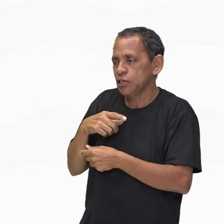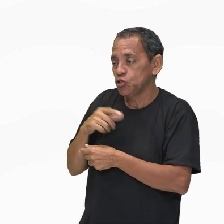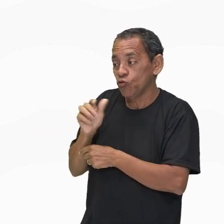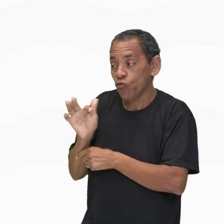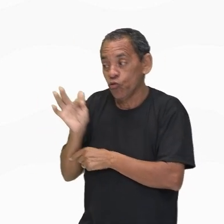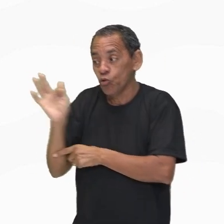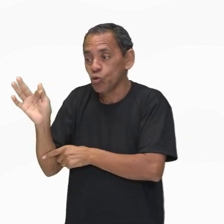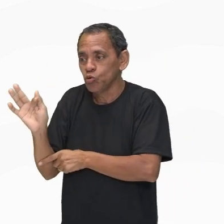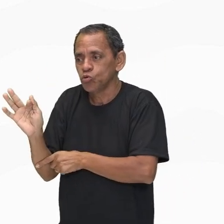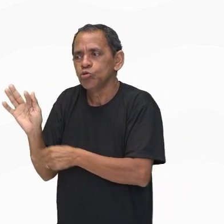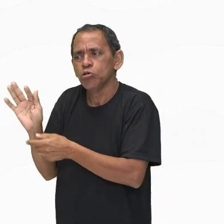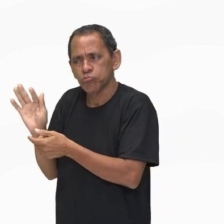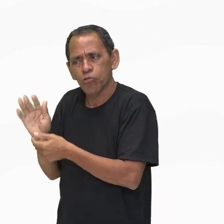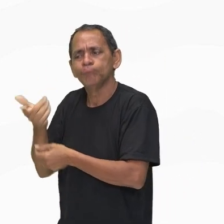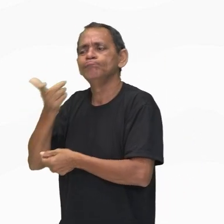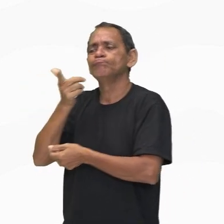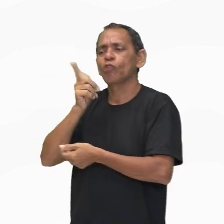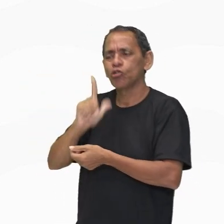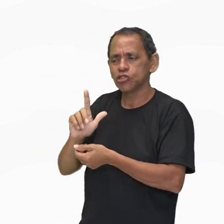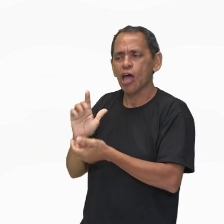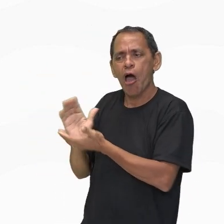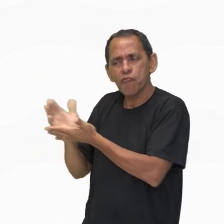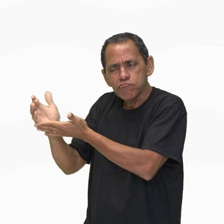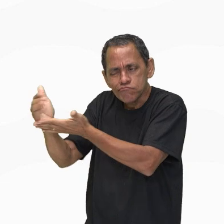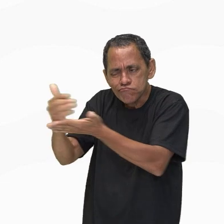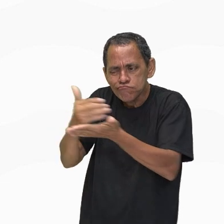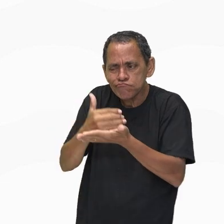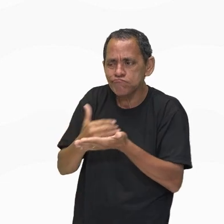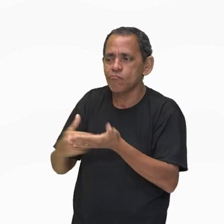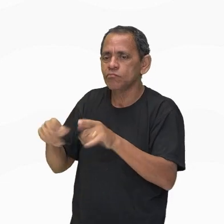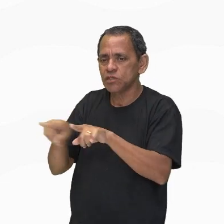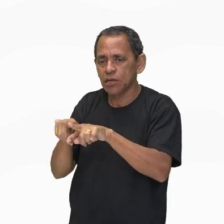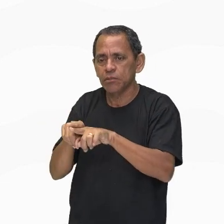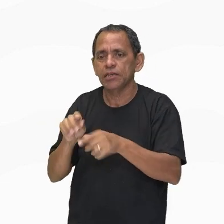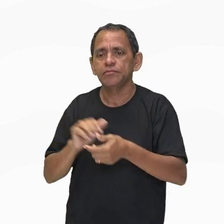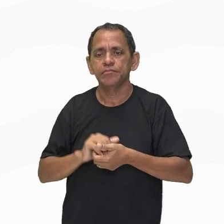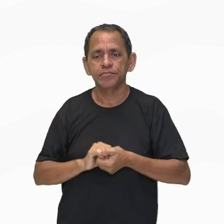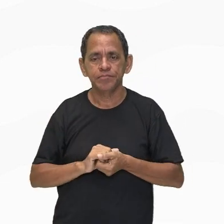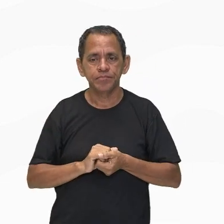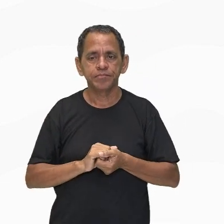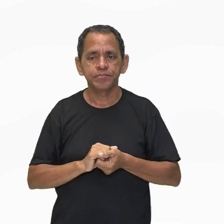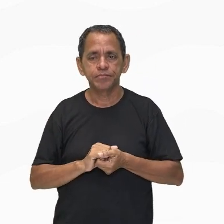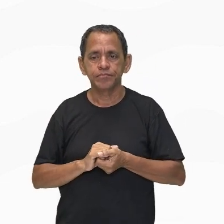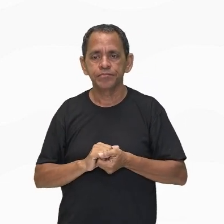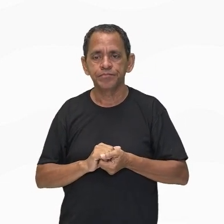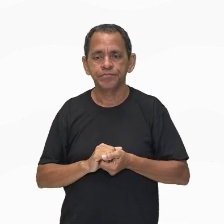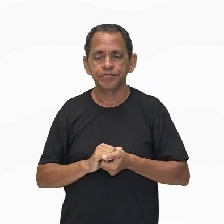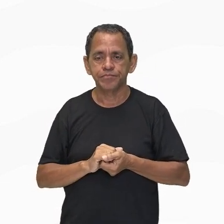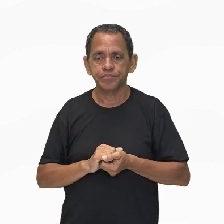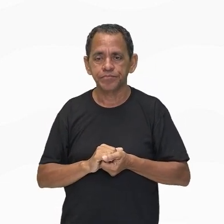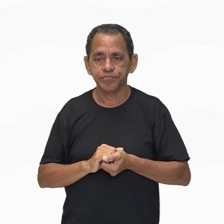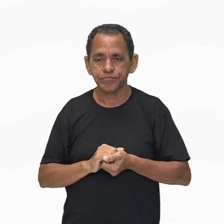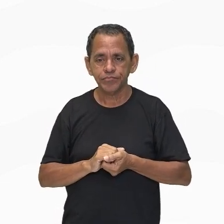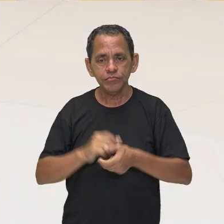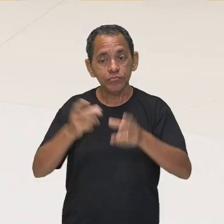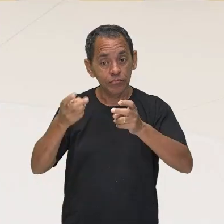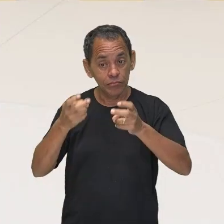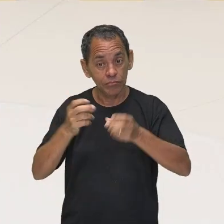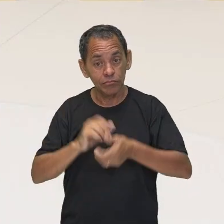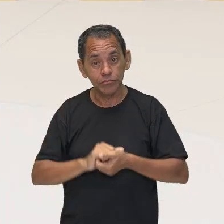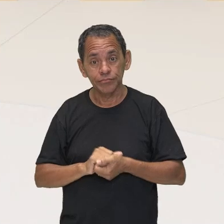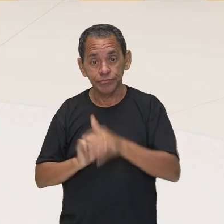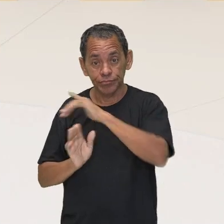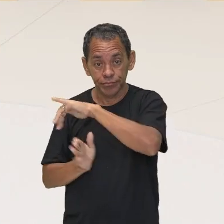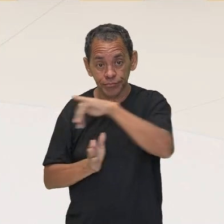recompensa. Então, aqui na extrínseca não são subjetivos, tem uma recompensa no meio. Vejamos aqui